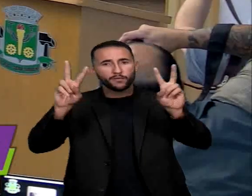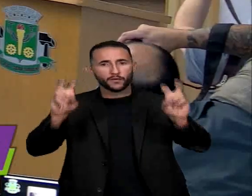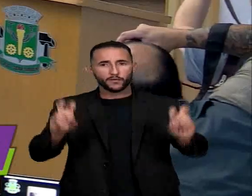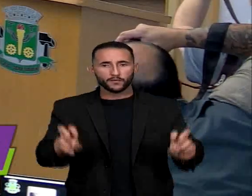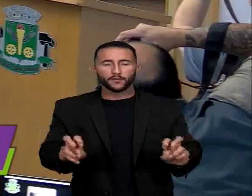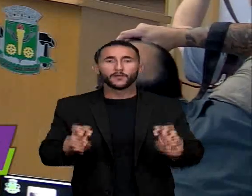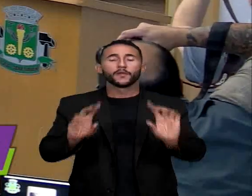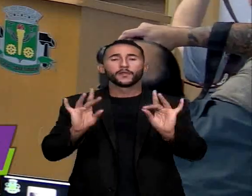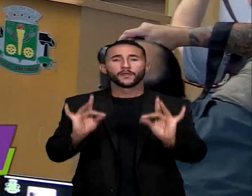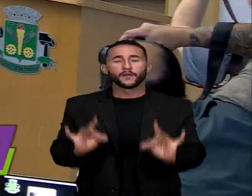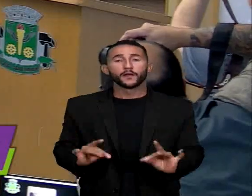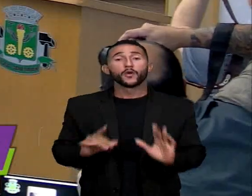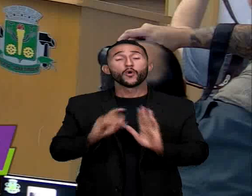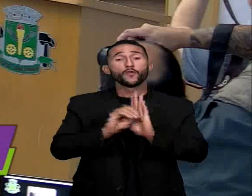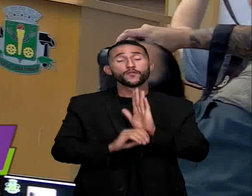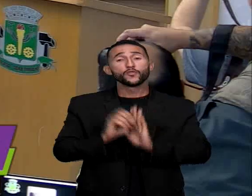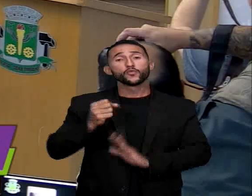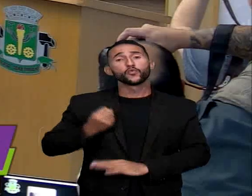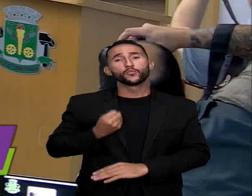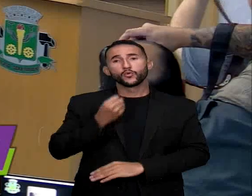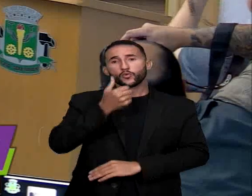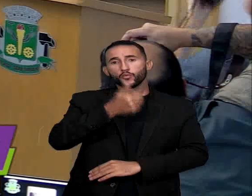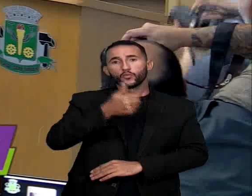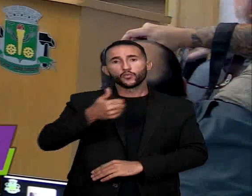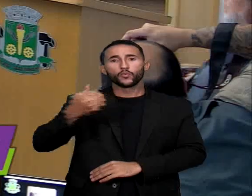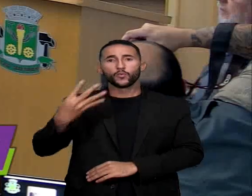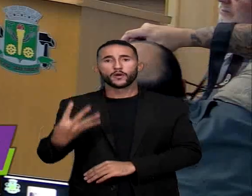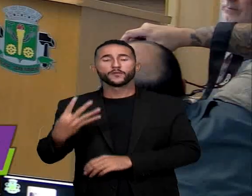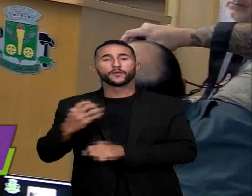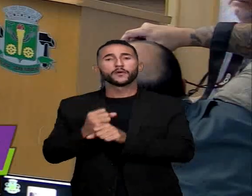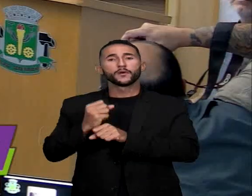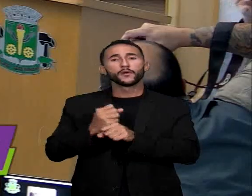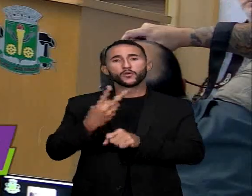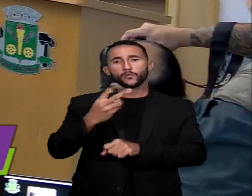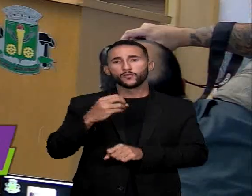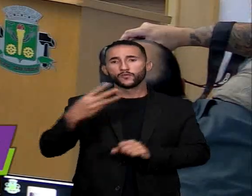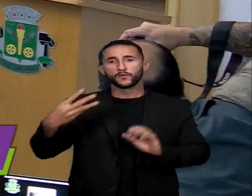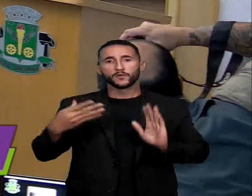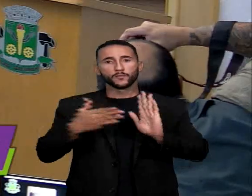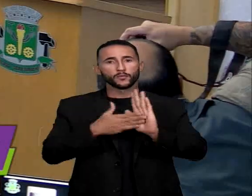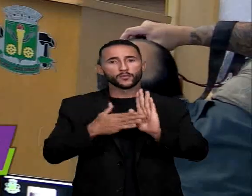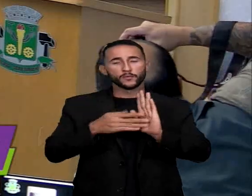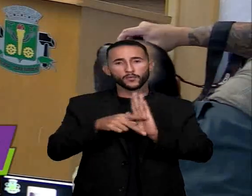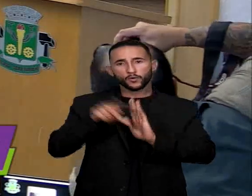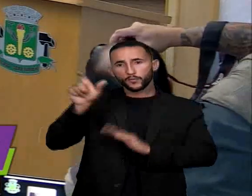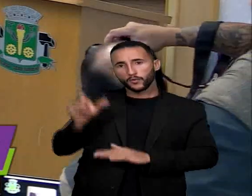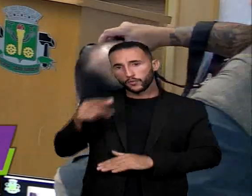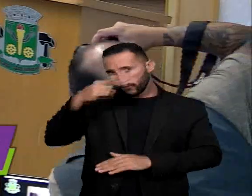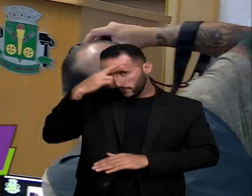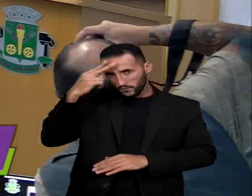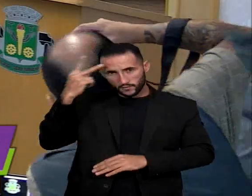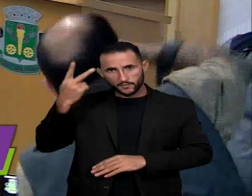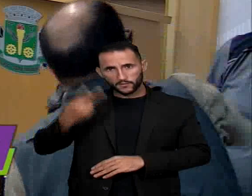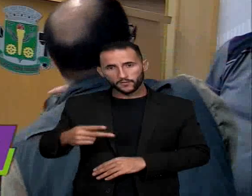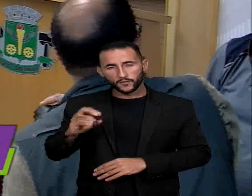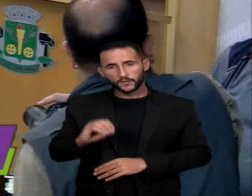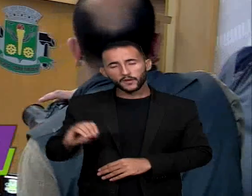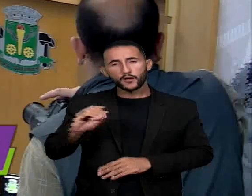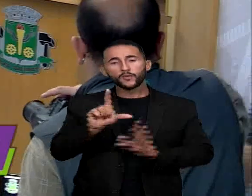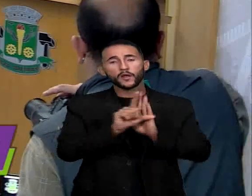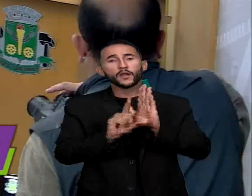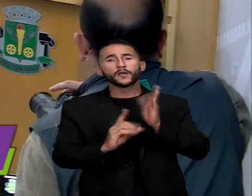prolos número 114 de 2023 do prefeito do município de Osasco Informa a sanção da